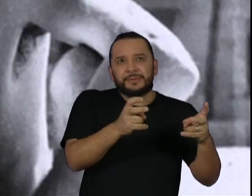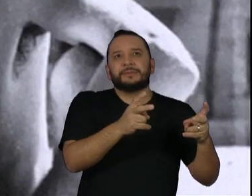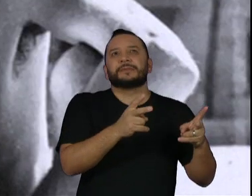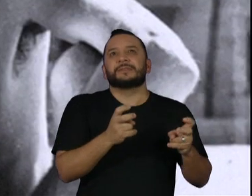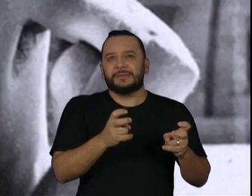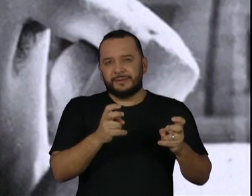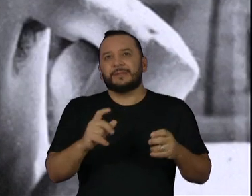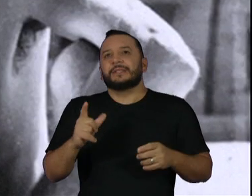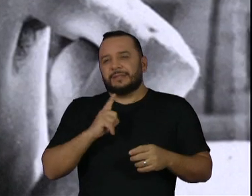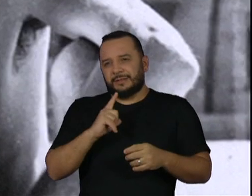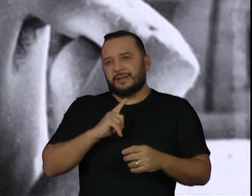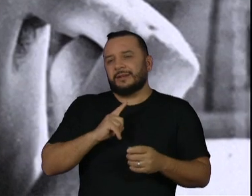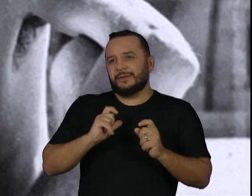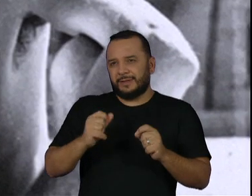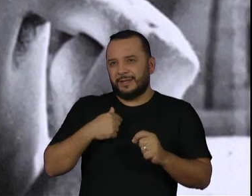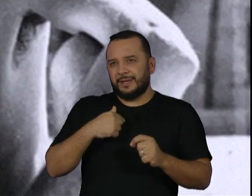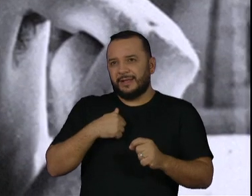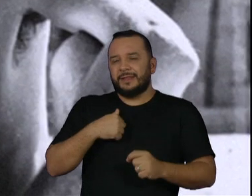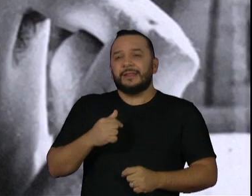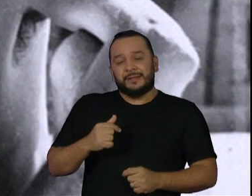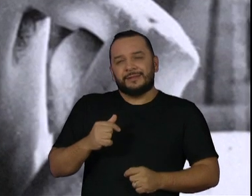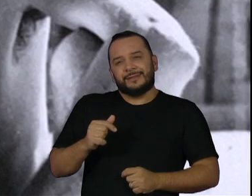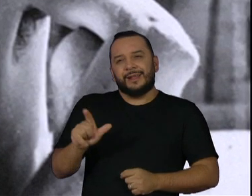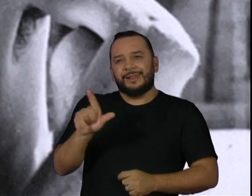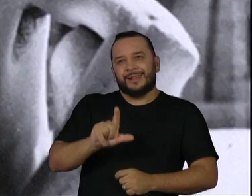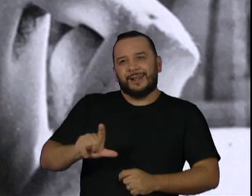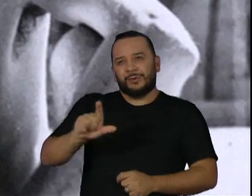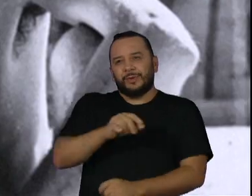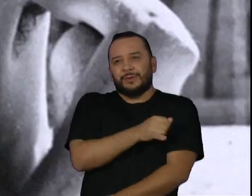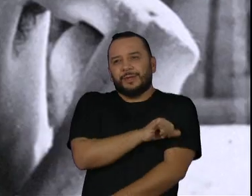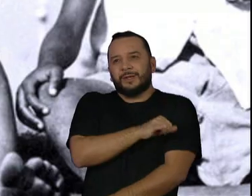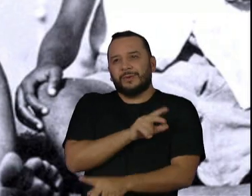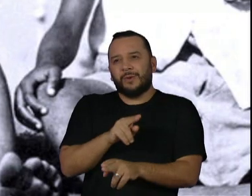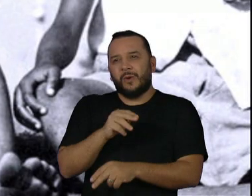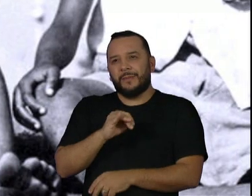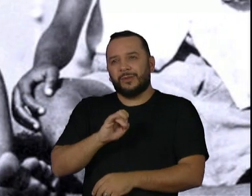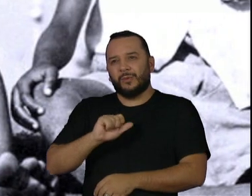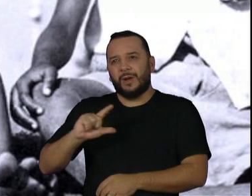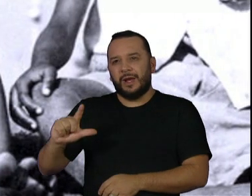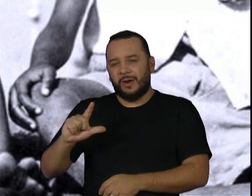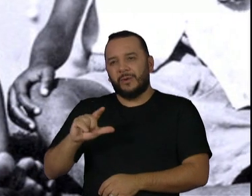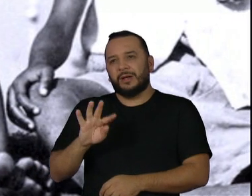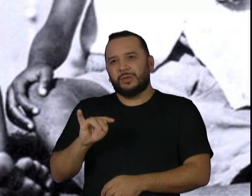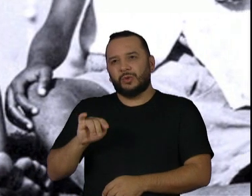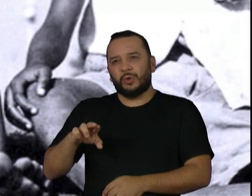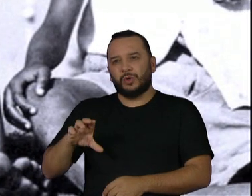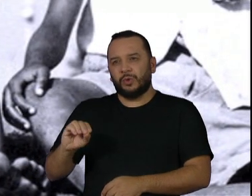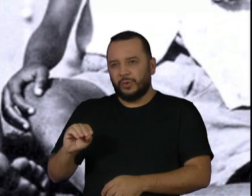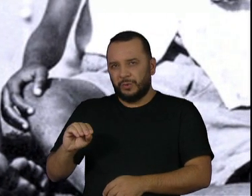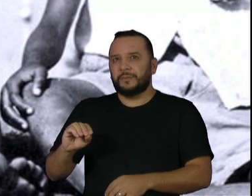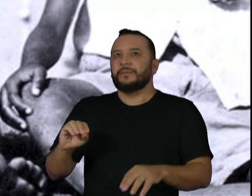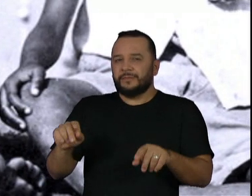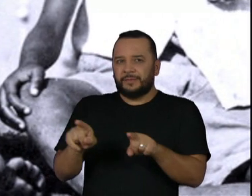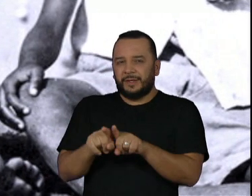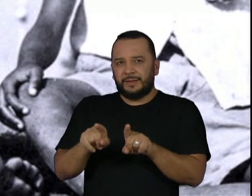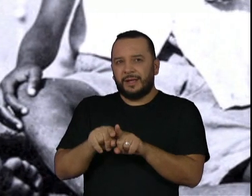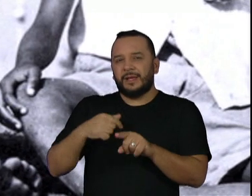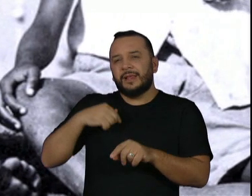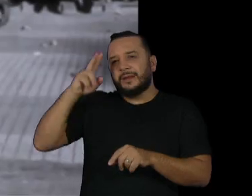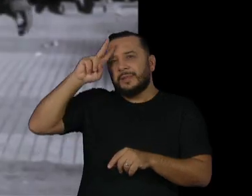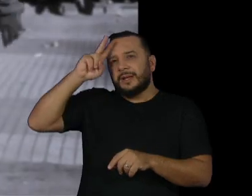na literatura especificamente carioca, acho que desde Manuel Antônio de Almeida, com as memórias de um sargento de